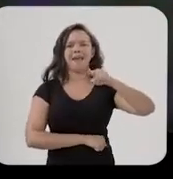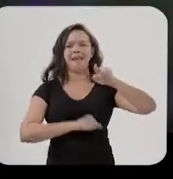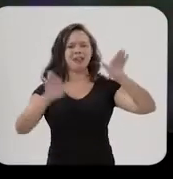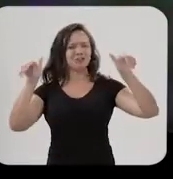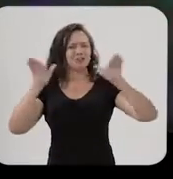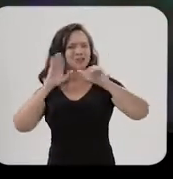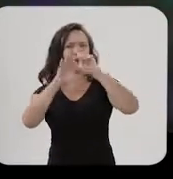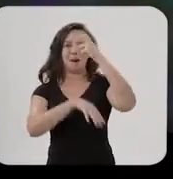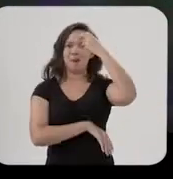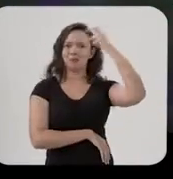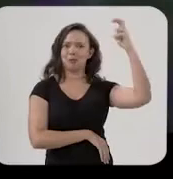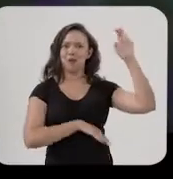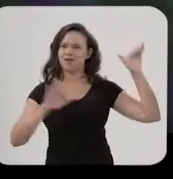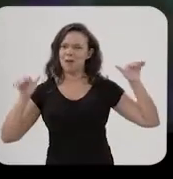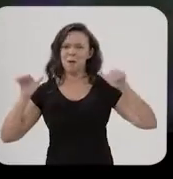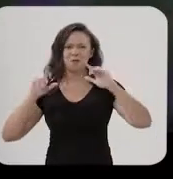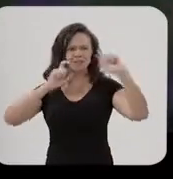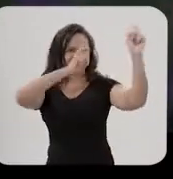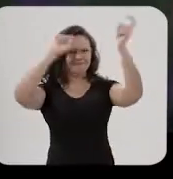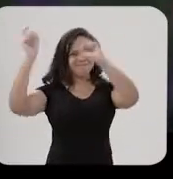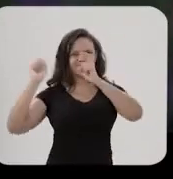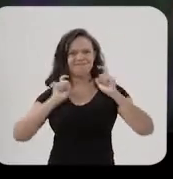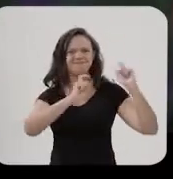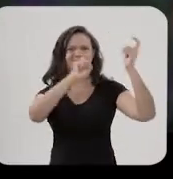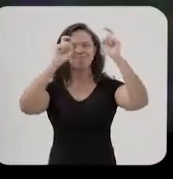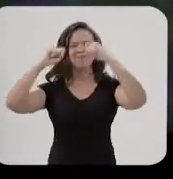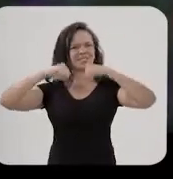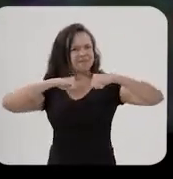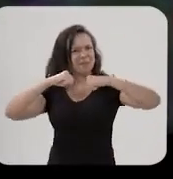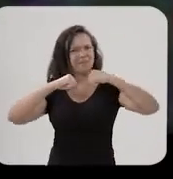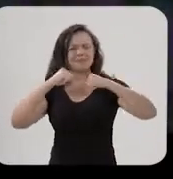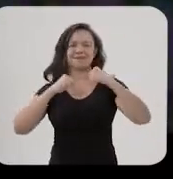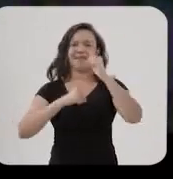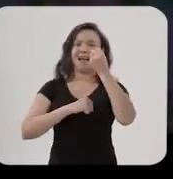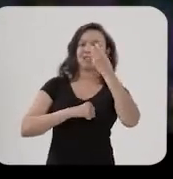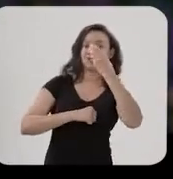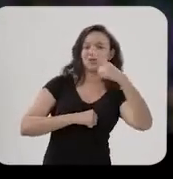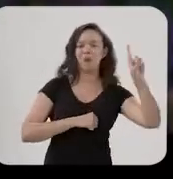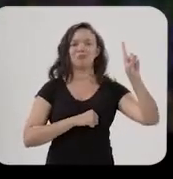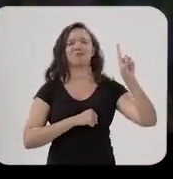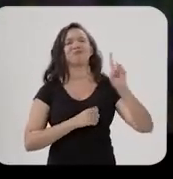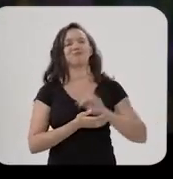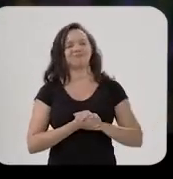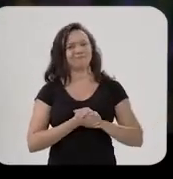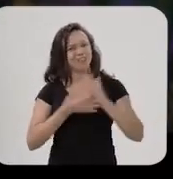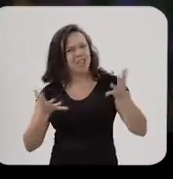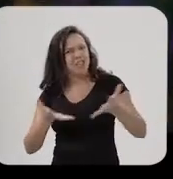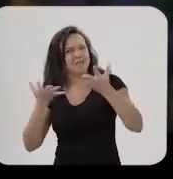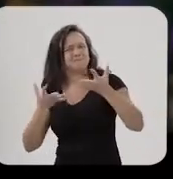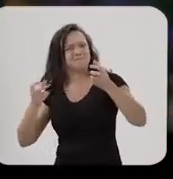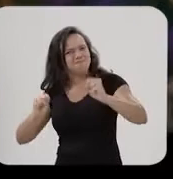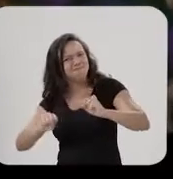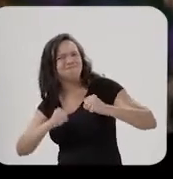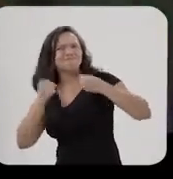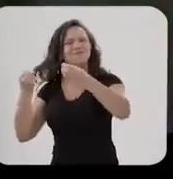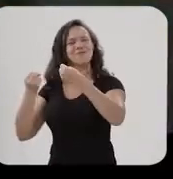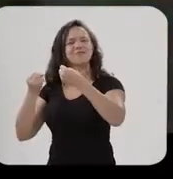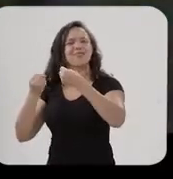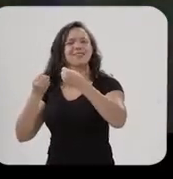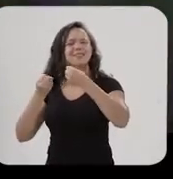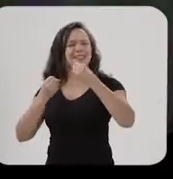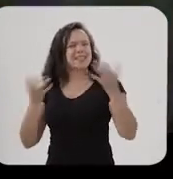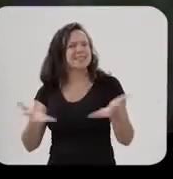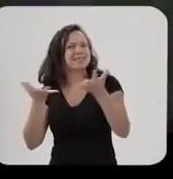A gente vai chamar todo mundo para discutir, para combinar as ações. Nós vamos fortalecer o sistema de incentivo à cultura.